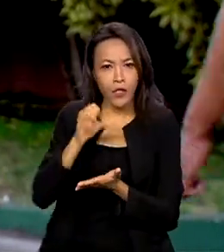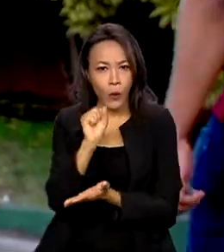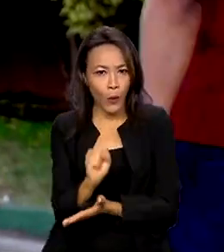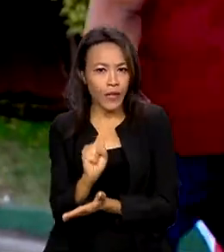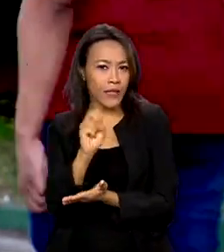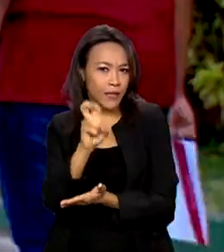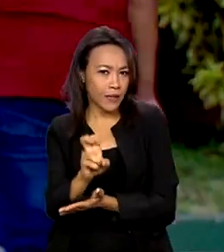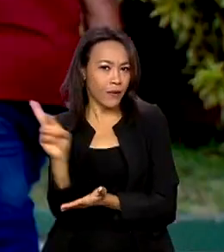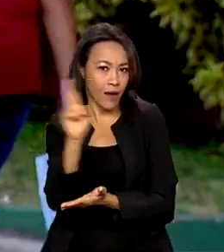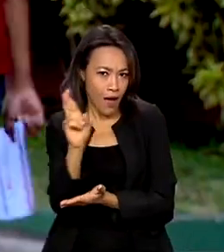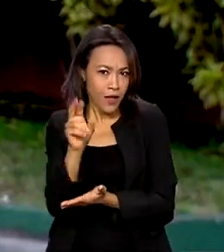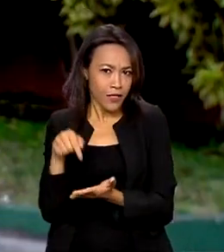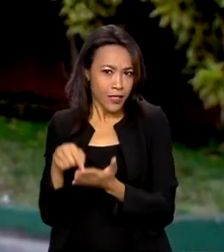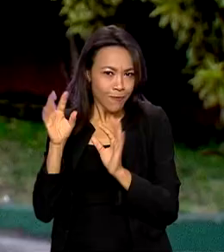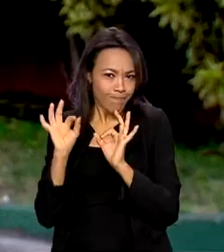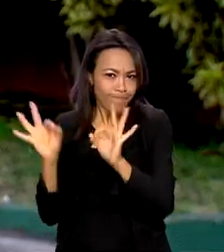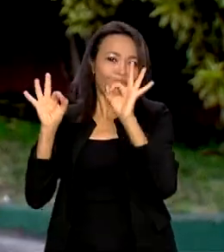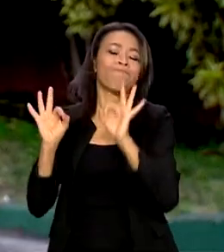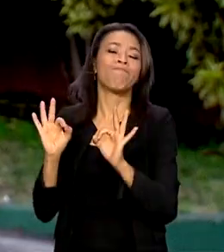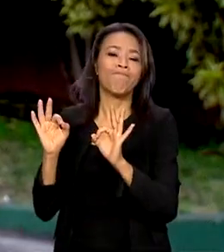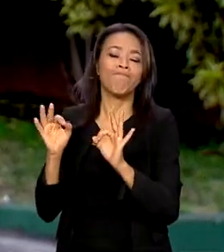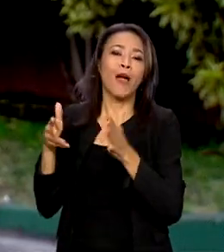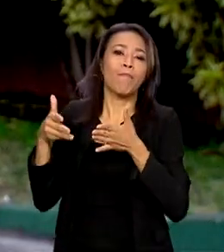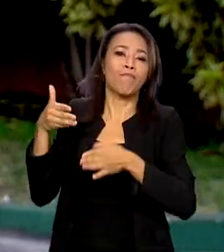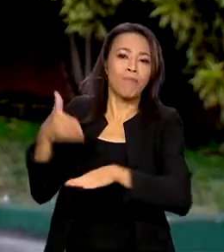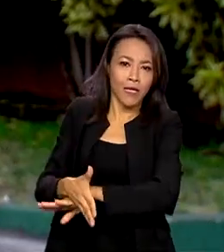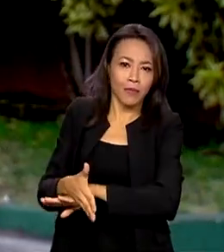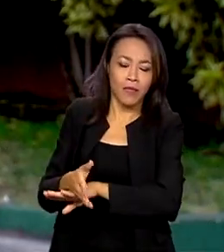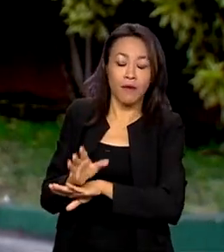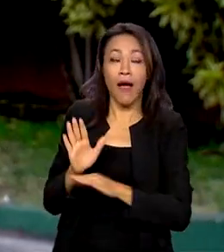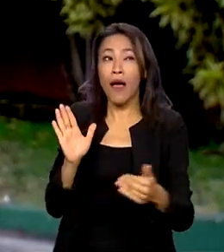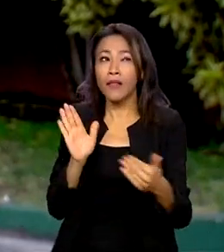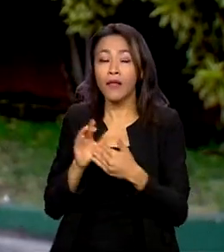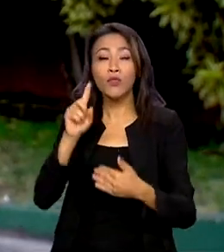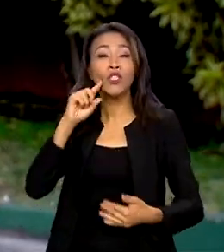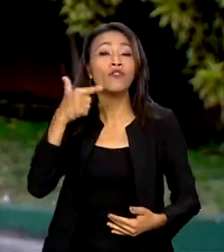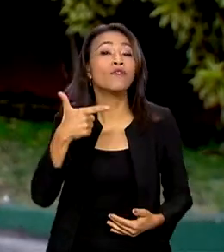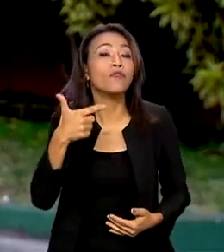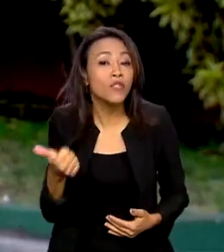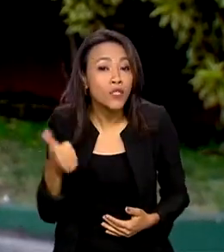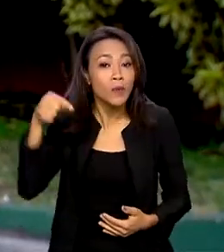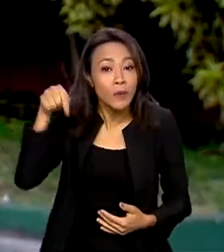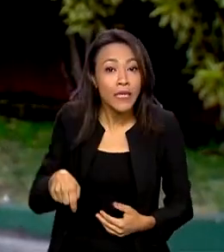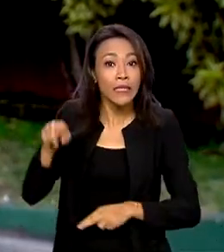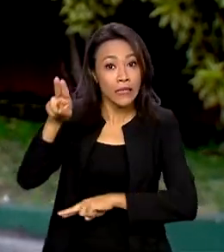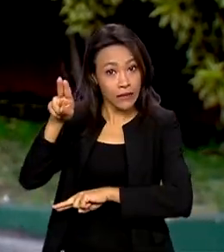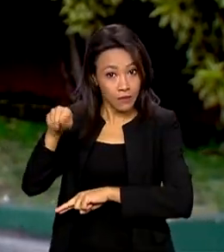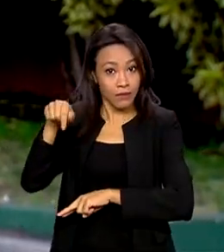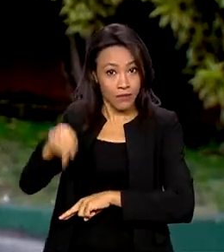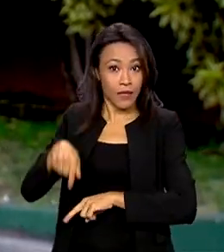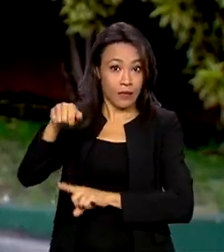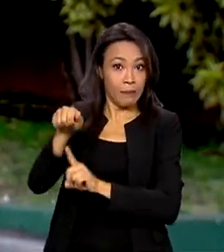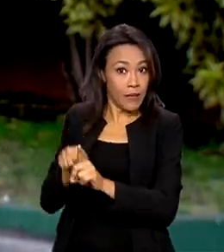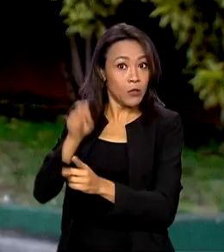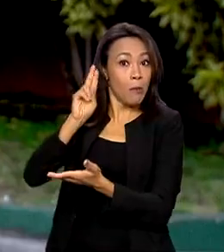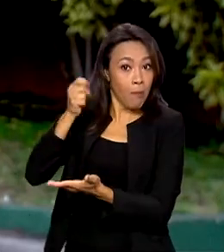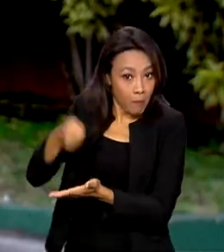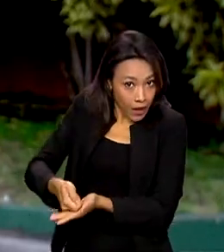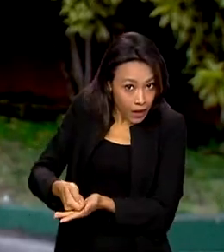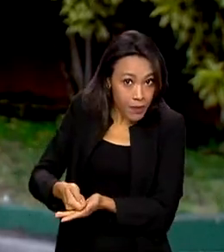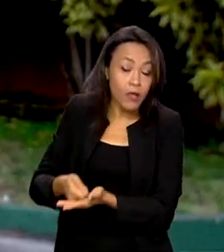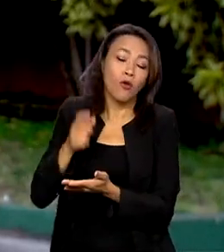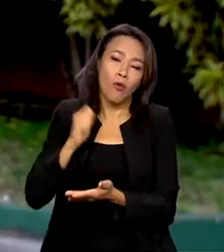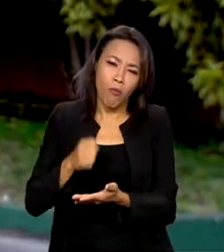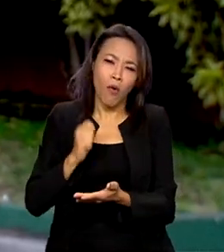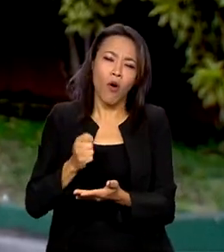que confirma a participação do Estudante no exame vai até o dia 21 deste mês o valor pode ser pago por boleto